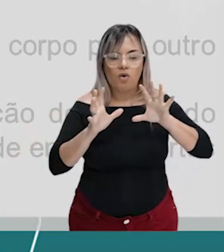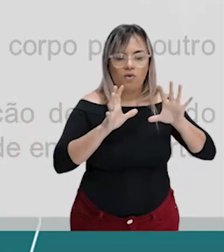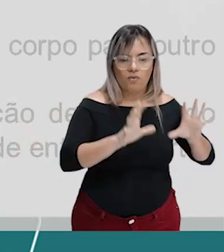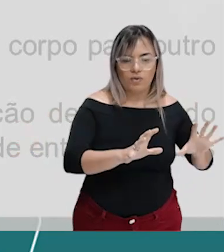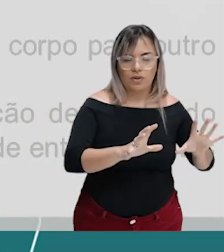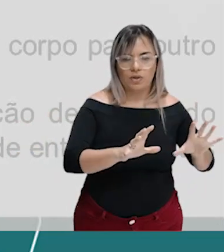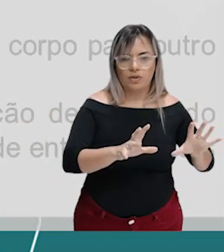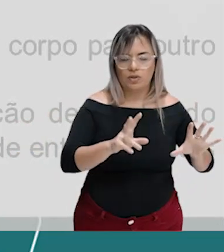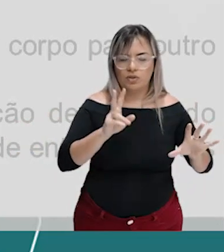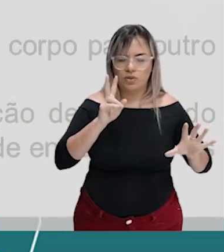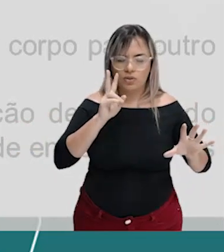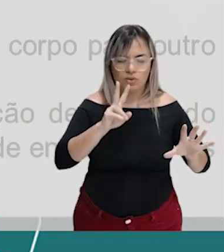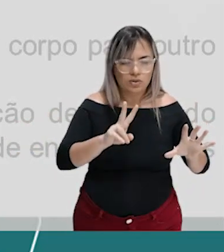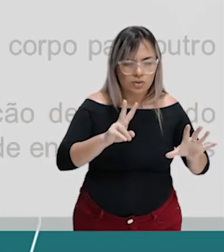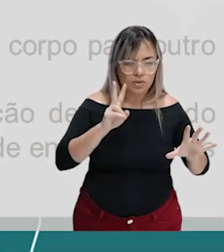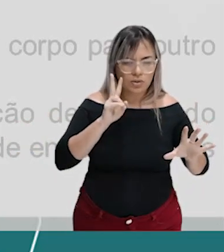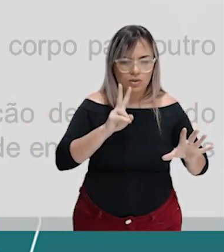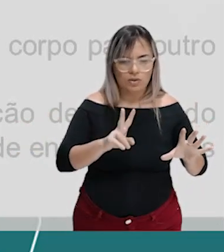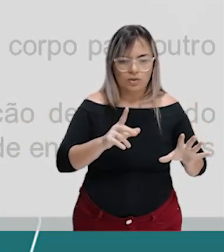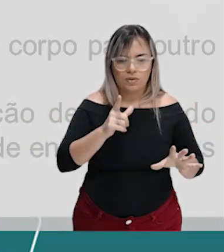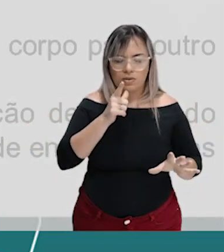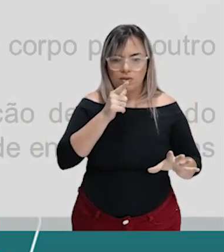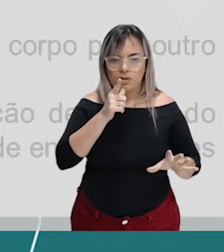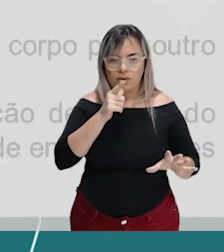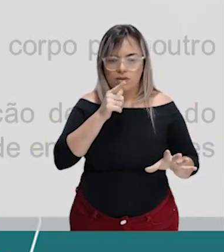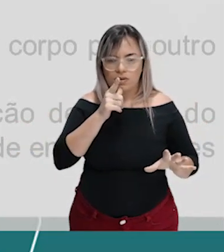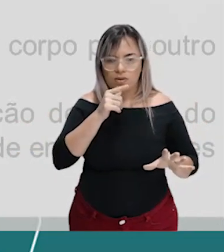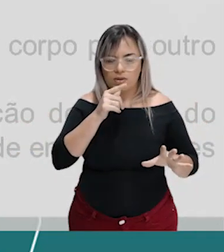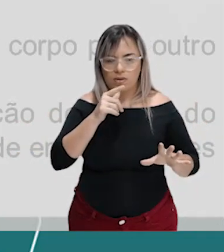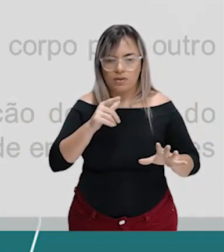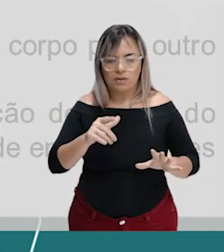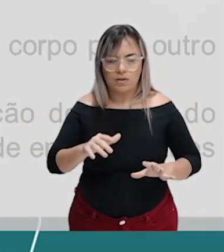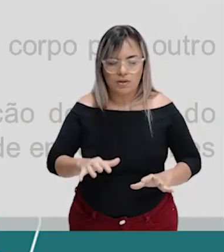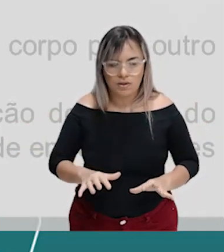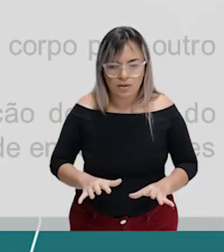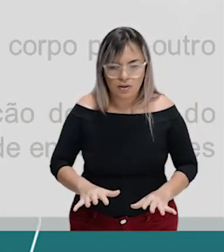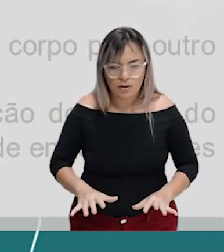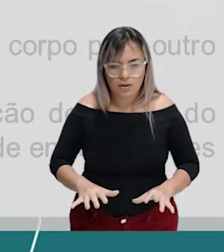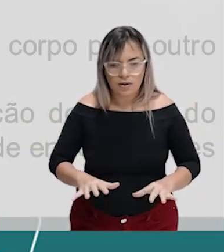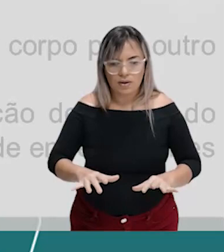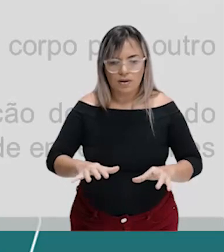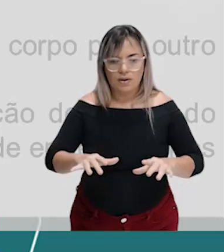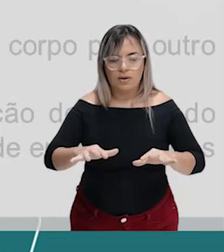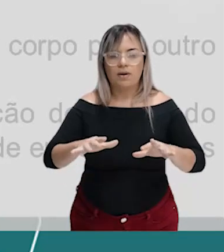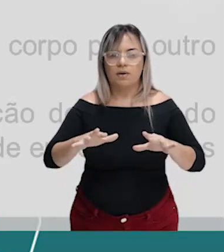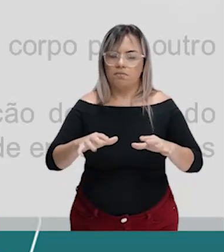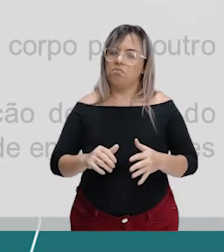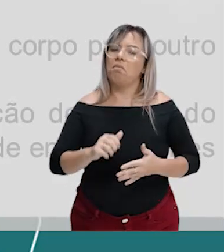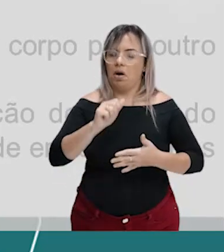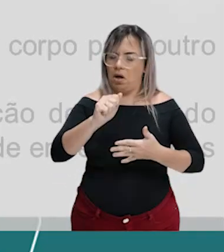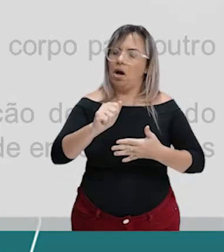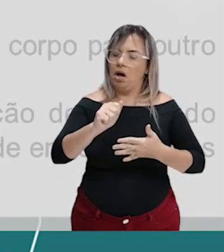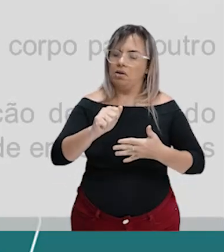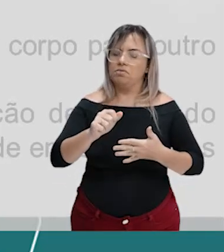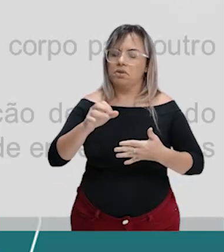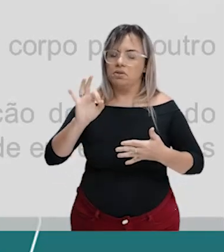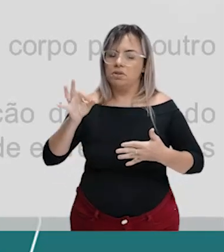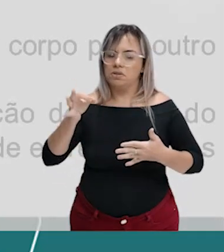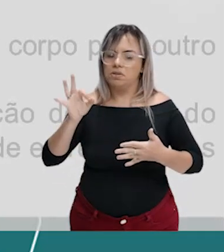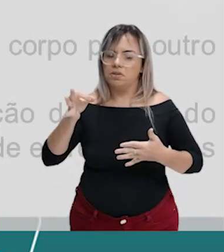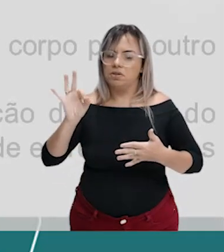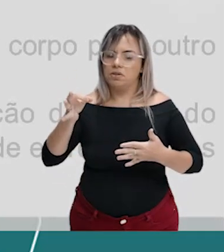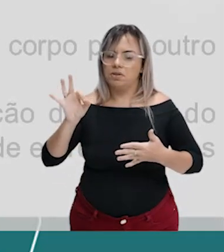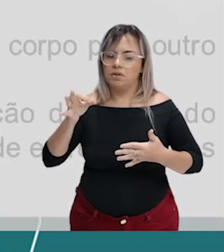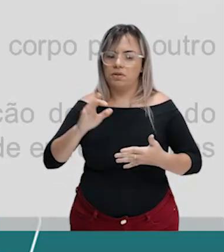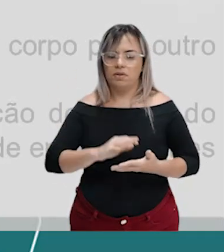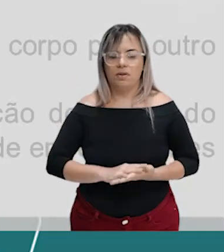Certo? Convecção térmica é aquele que ocorre em líquidos e em gases. Né? Então a letra A está correta. Né? Então nós